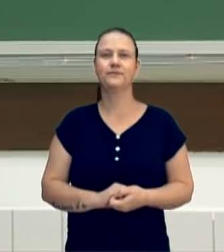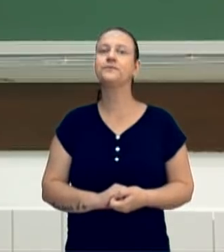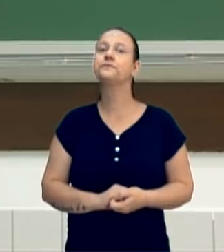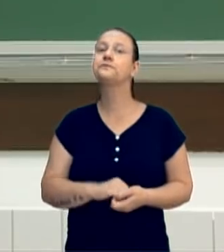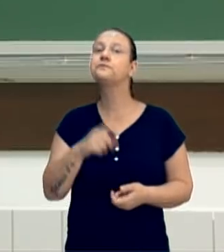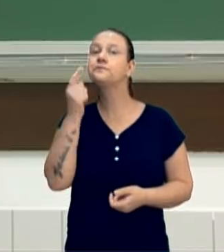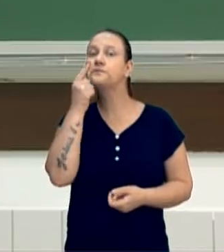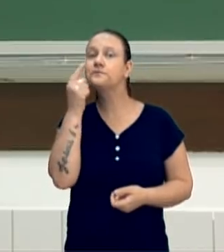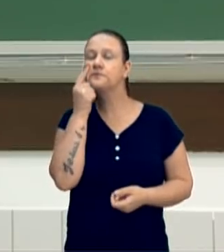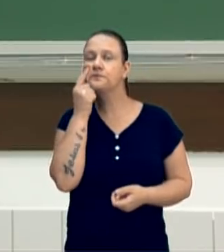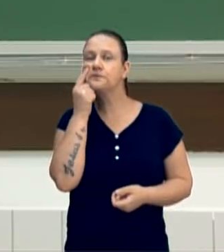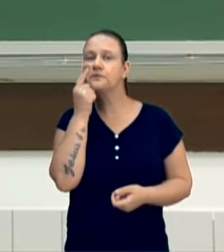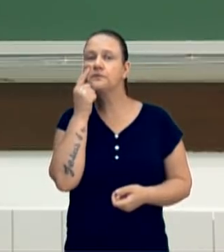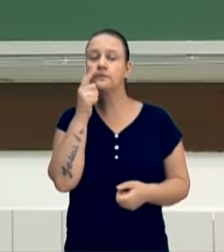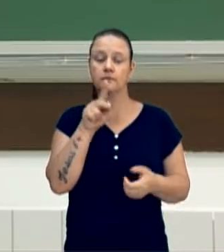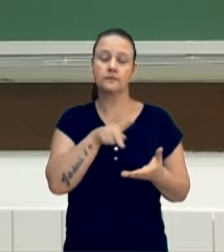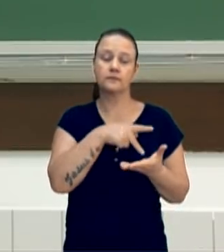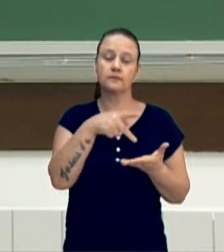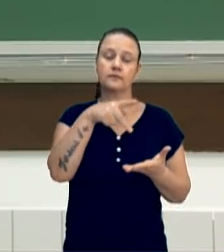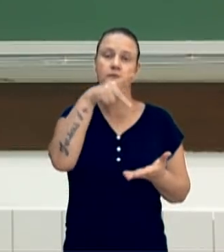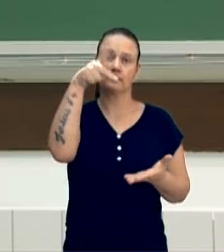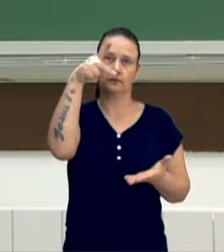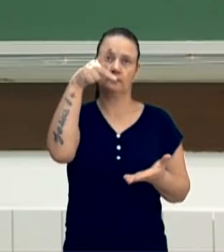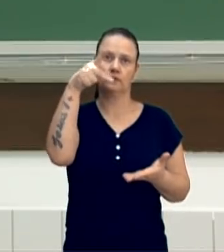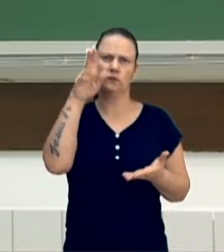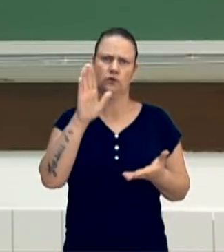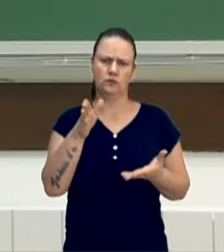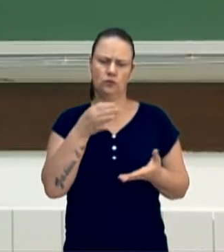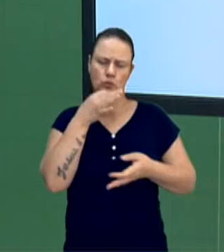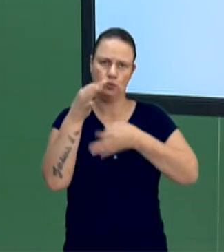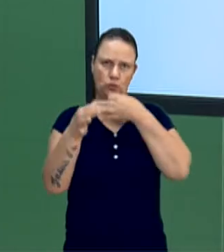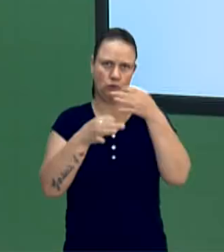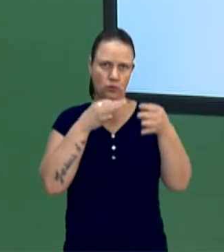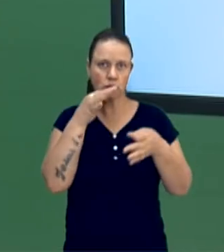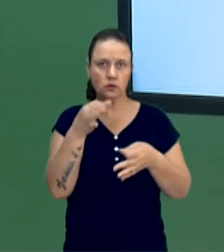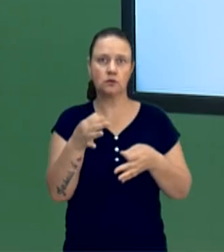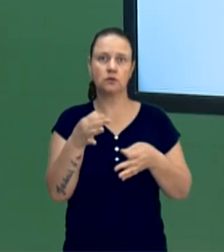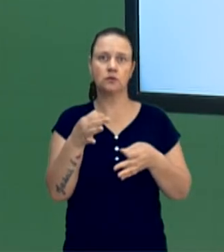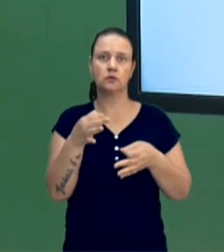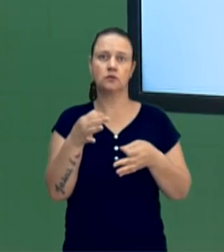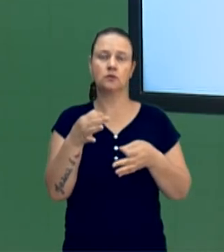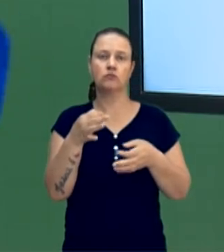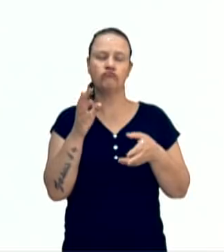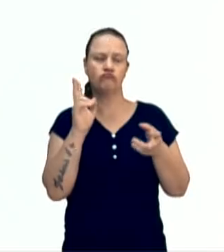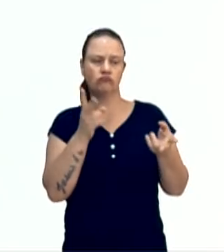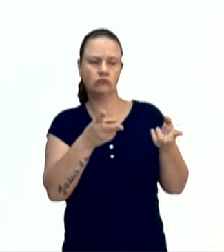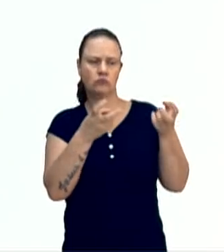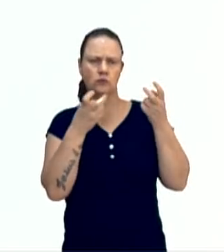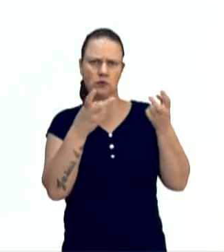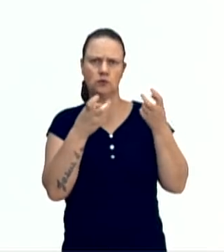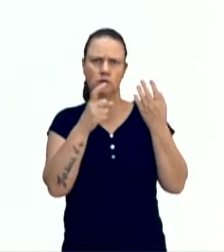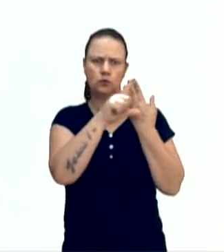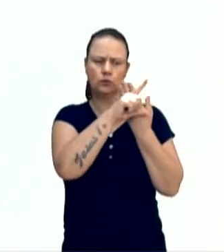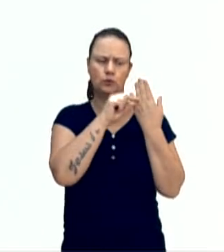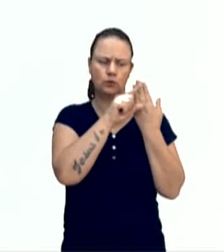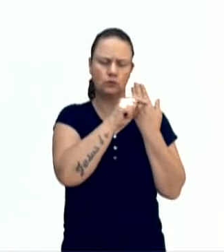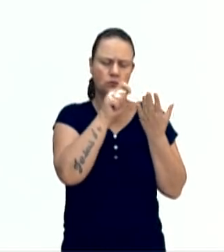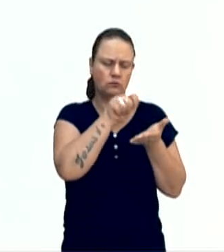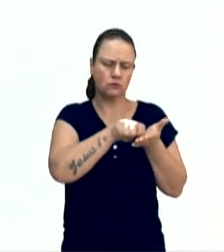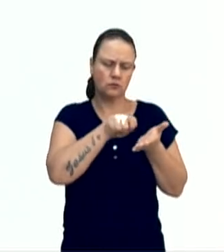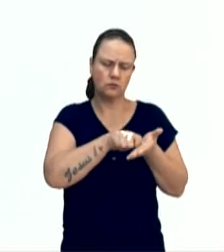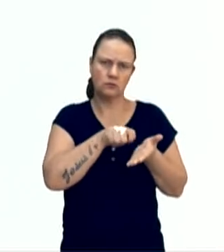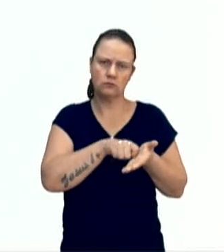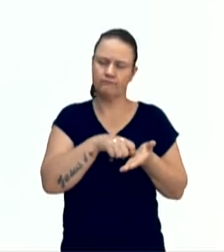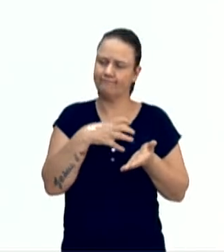Olhe lá. Então, neste poema, já comentamos isso, você observou que a autora está descrevendo